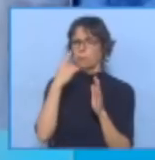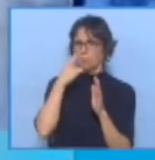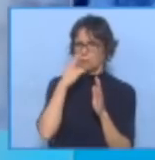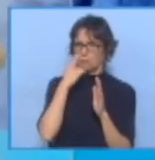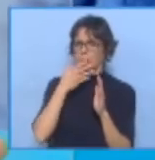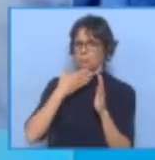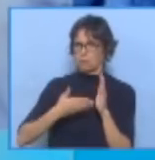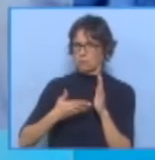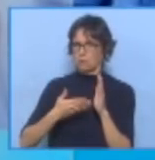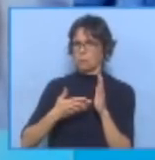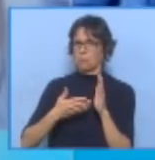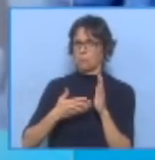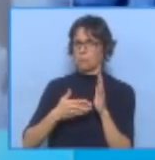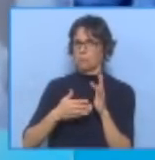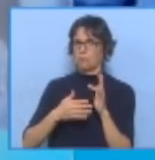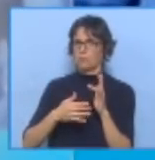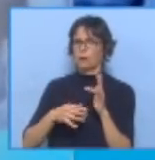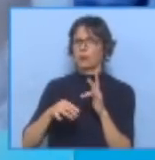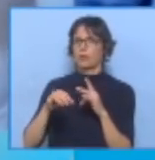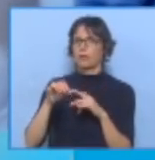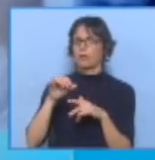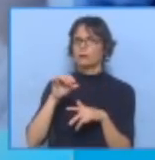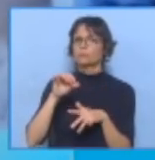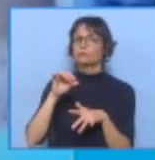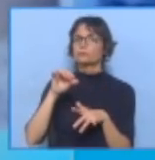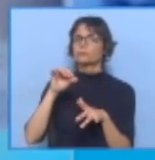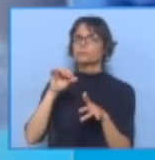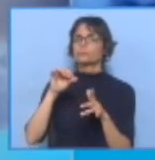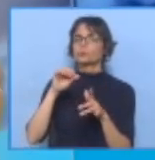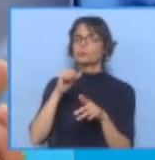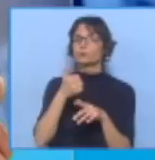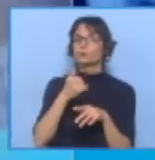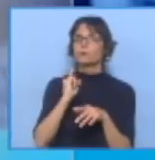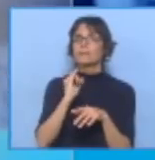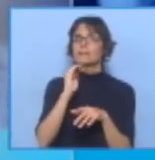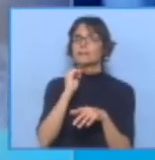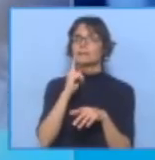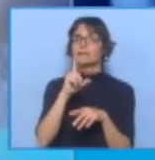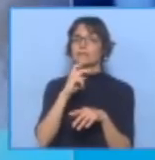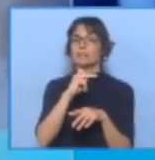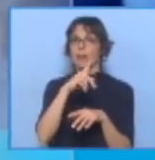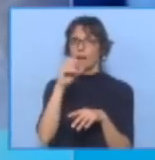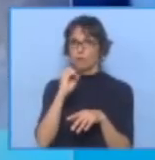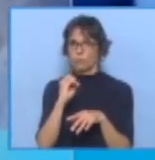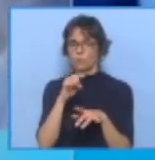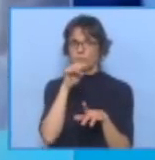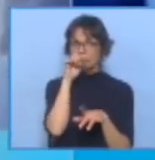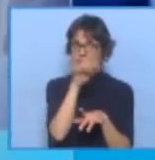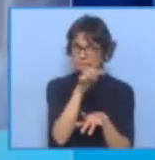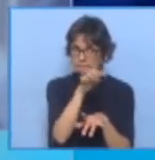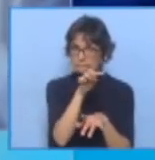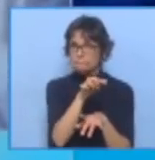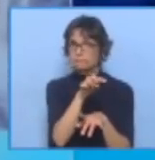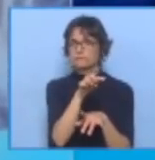bem o Islão e conhecia até o cristianismo. E foi tolerante, podia não ter sido, porque São Francisco teve dificuldade de